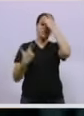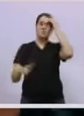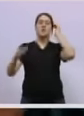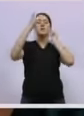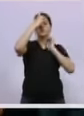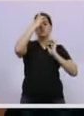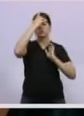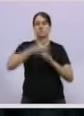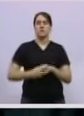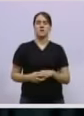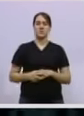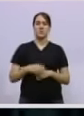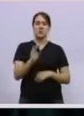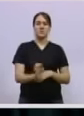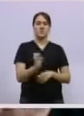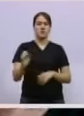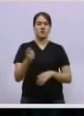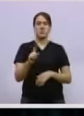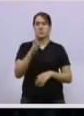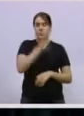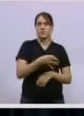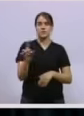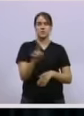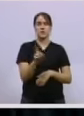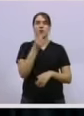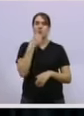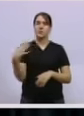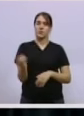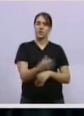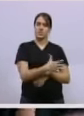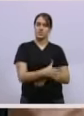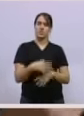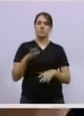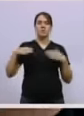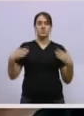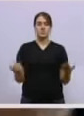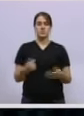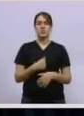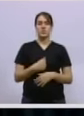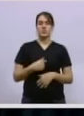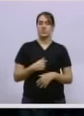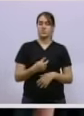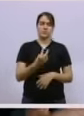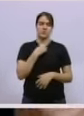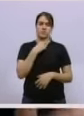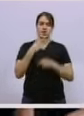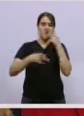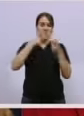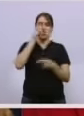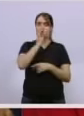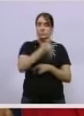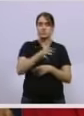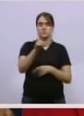anunciamos, não é uma ameaça, é uma boa nova. Por isso eu não tenho o direito de abrir a boca para falar de